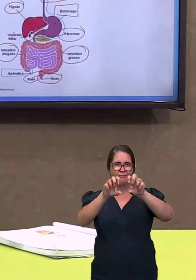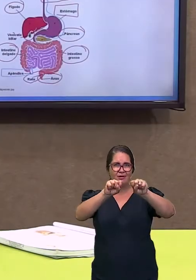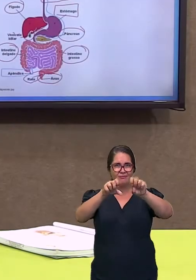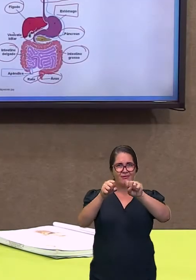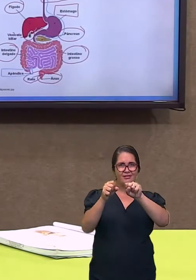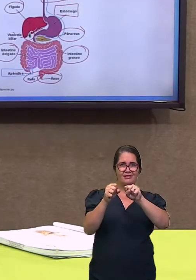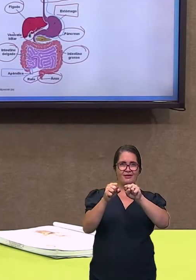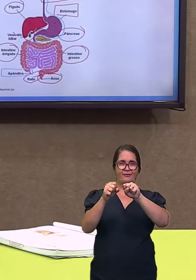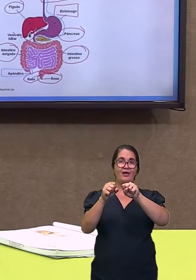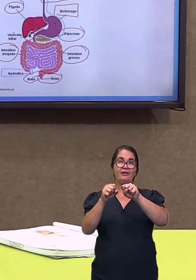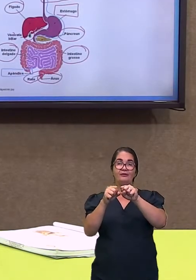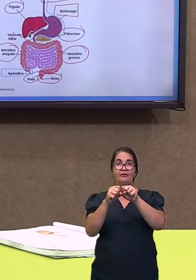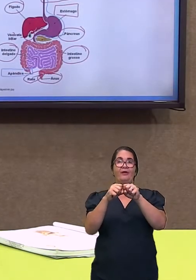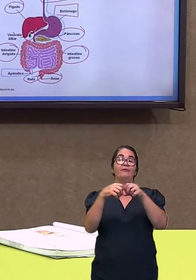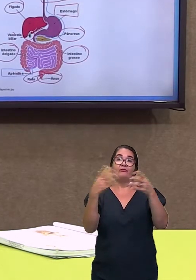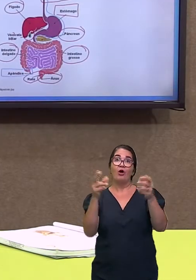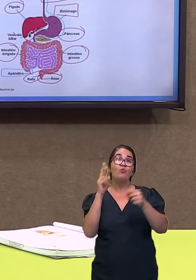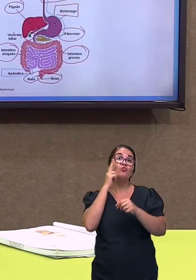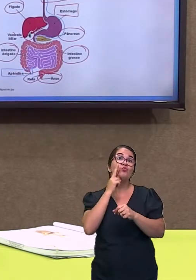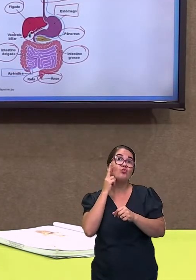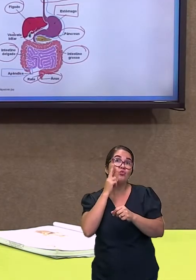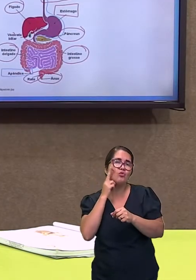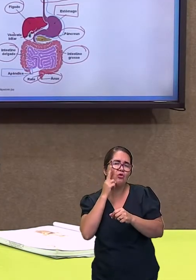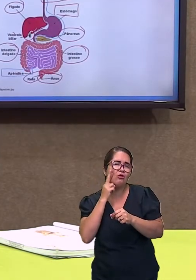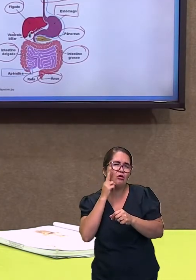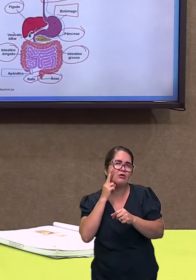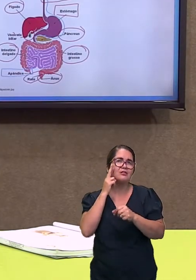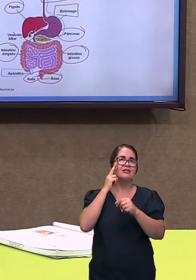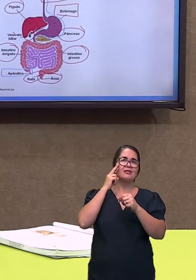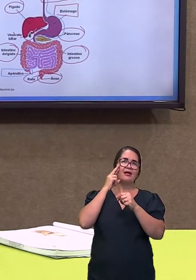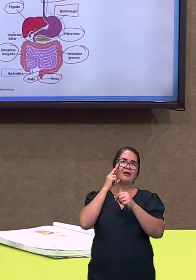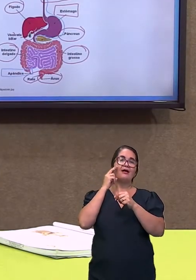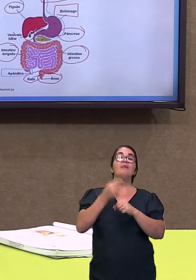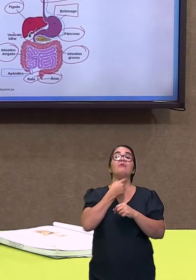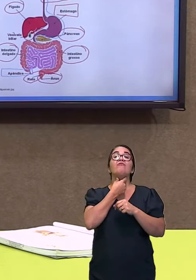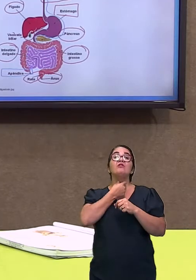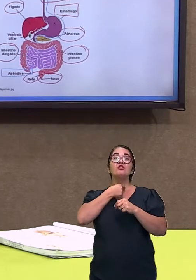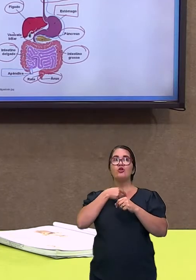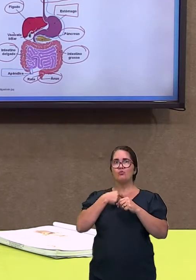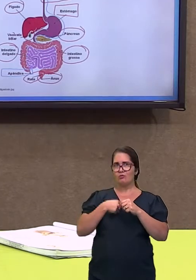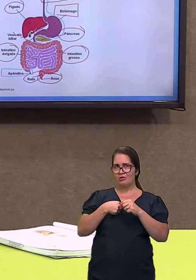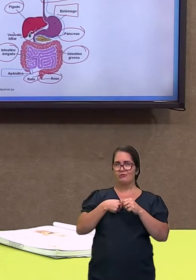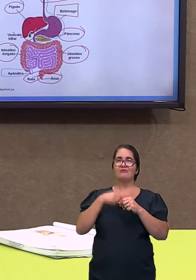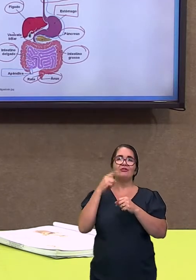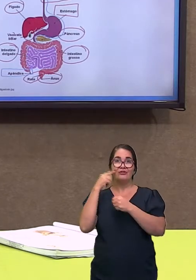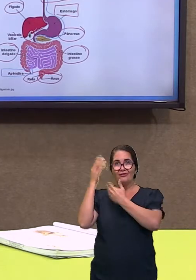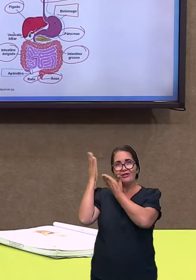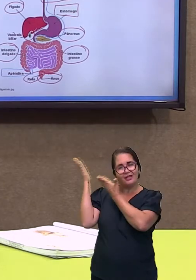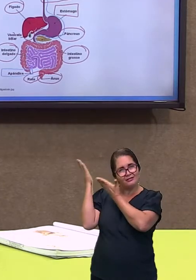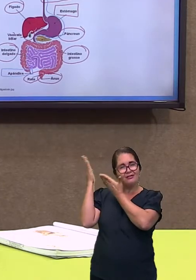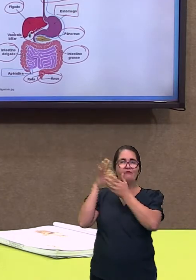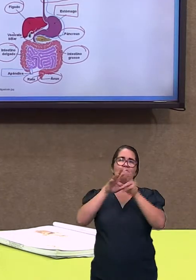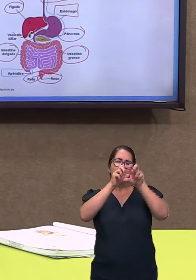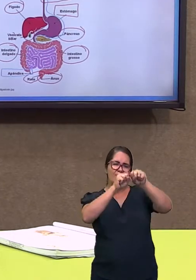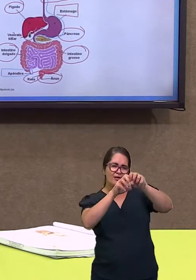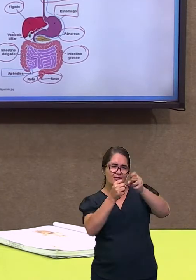Vou usar o rosa para fazer esse percurso. Vamos amassar, fazer todo